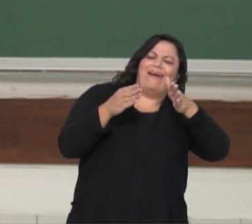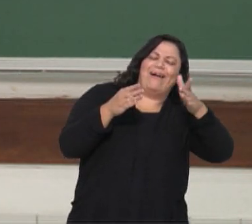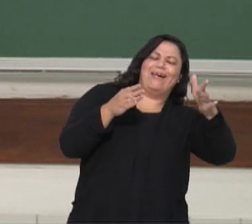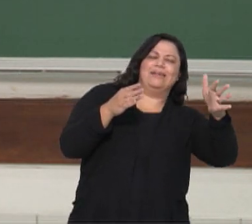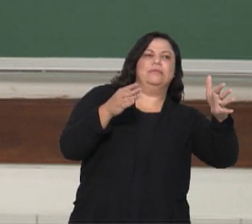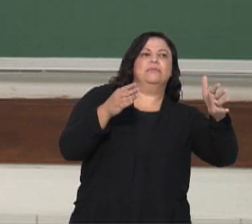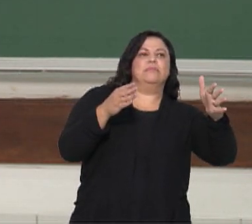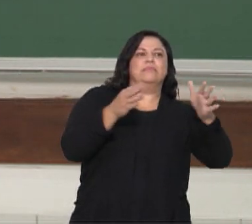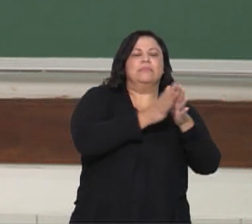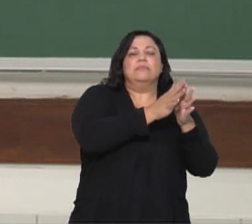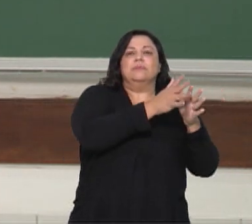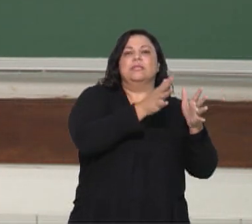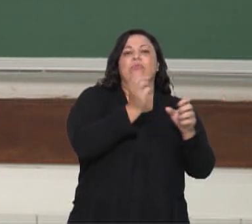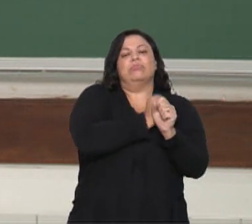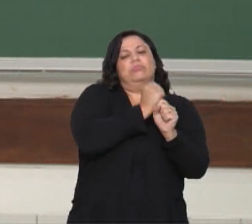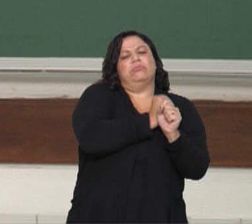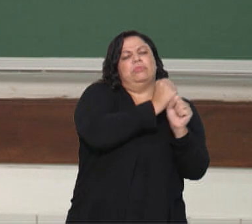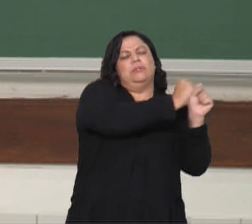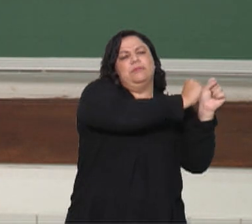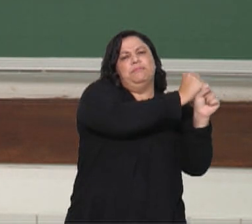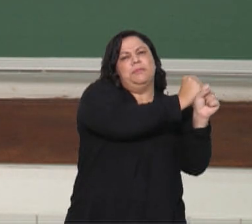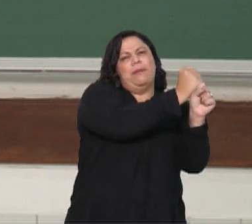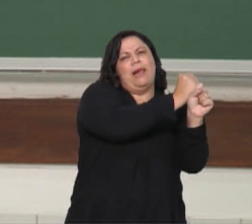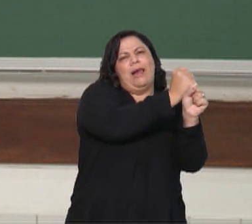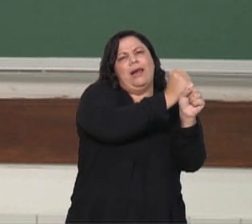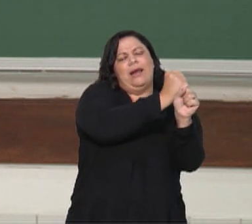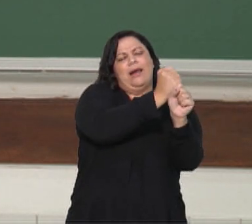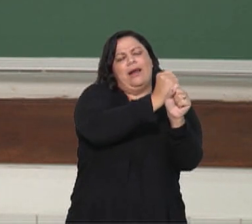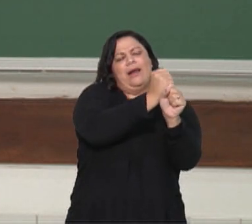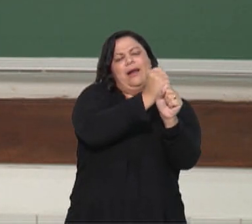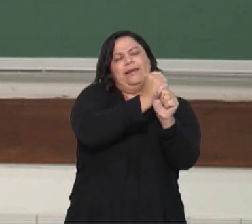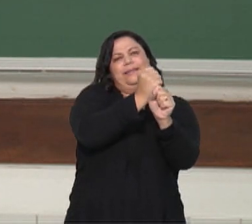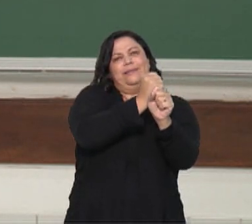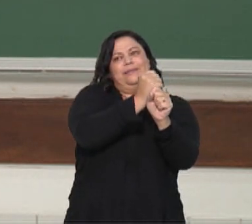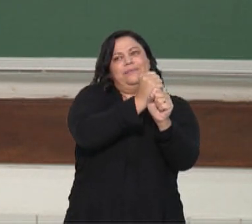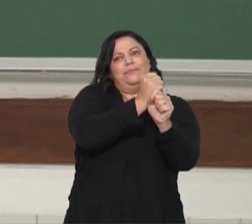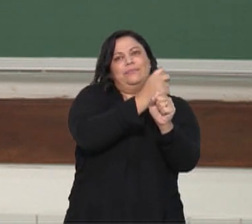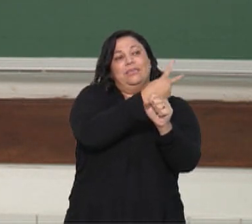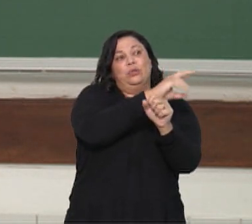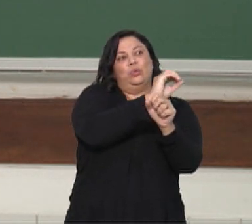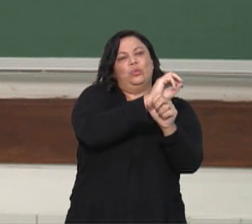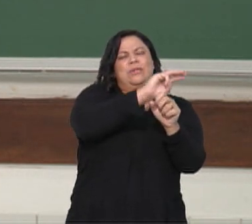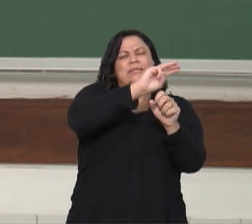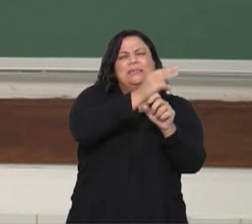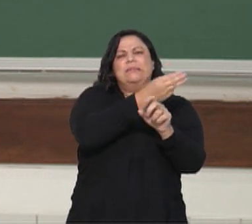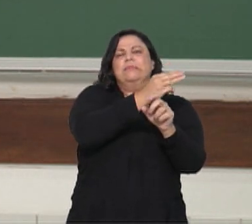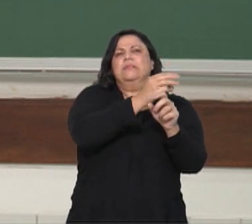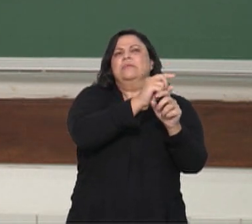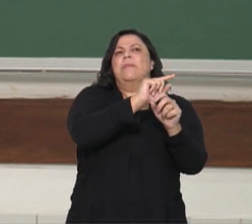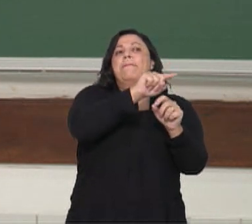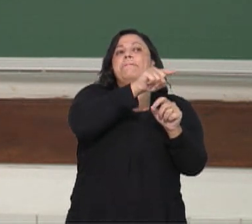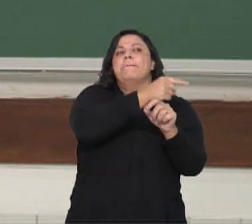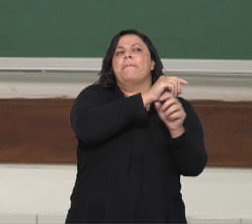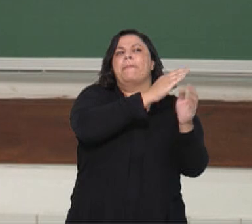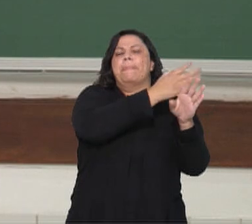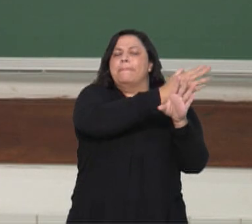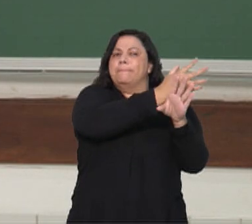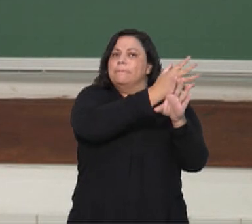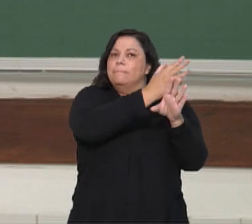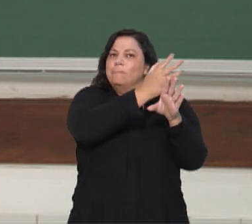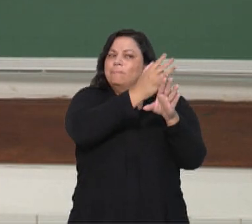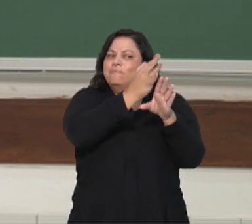anos para fazer 10 milhões de pessoas no período paleolítico. Ou seja, é a população do estado do